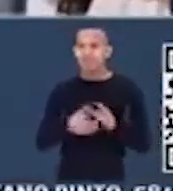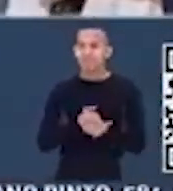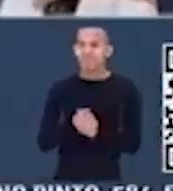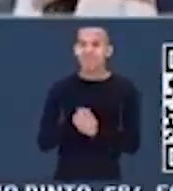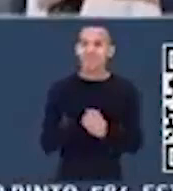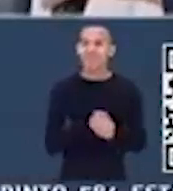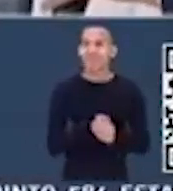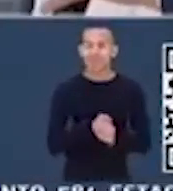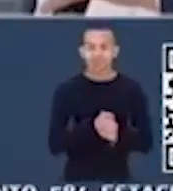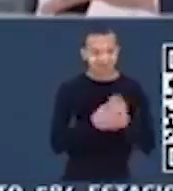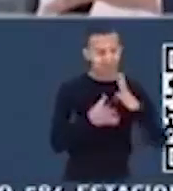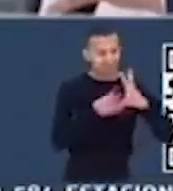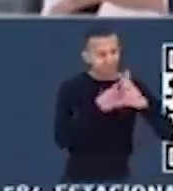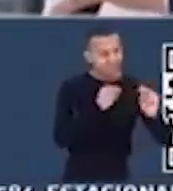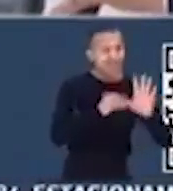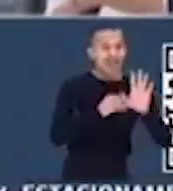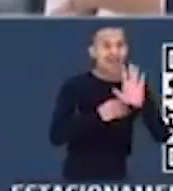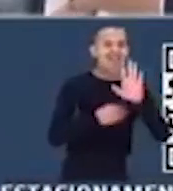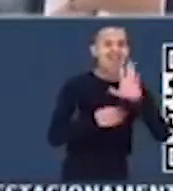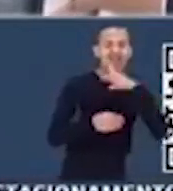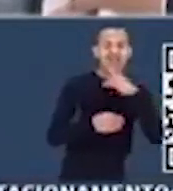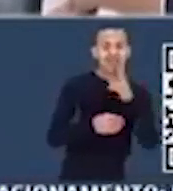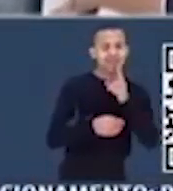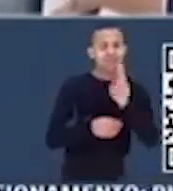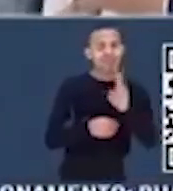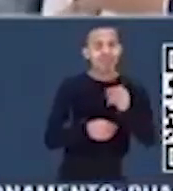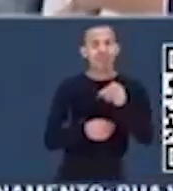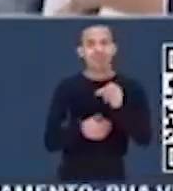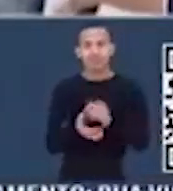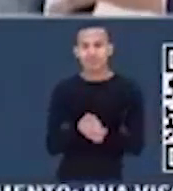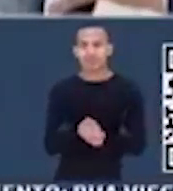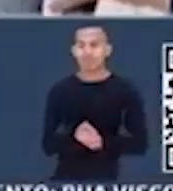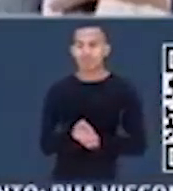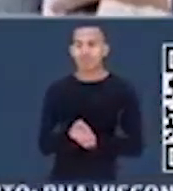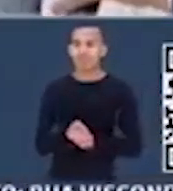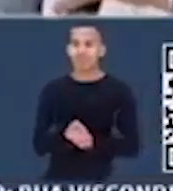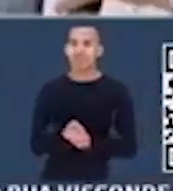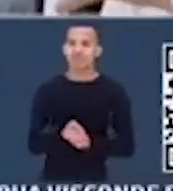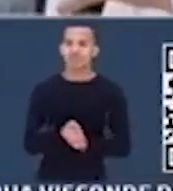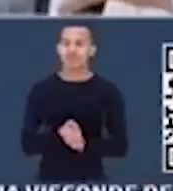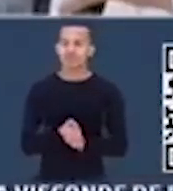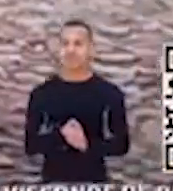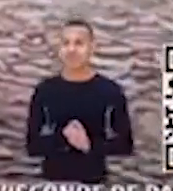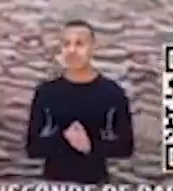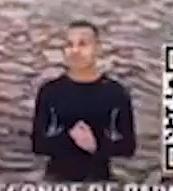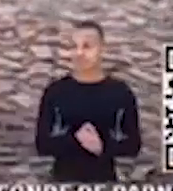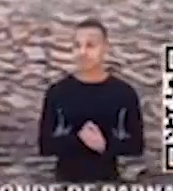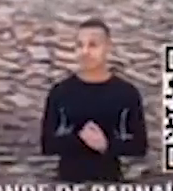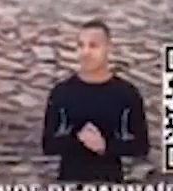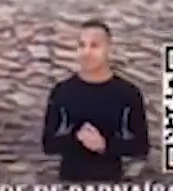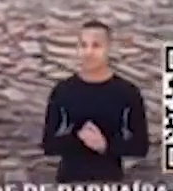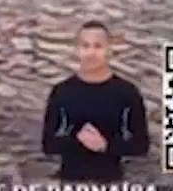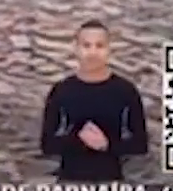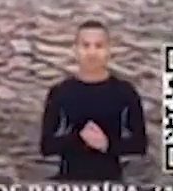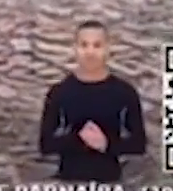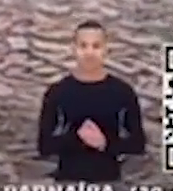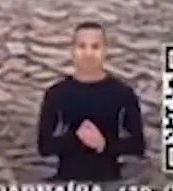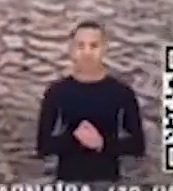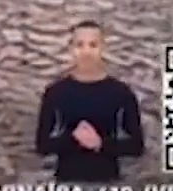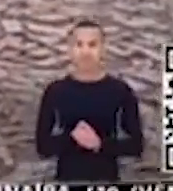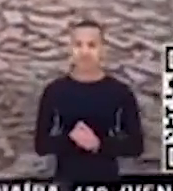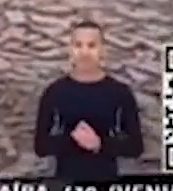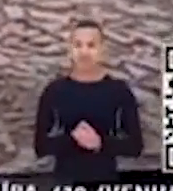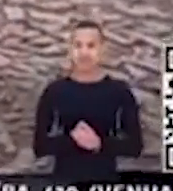Aí saí, aí continuei na nova. Eu acertei mesmo na camisa do Corinthians, olha lá. Você passou pela cidade verde, você